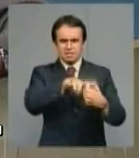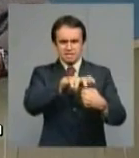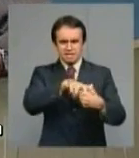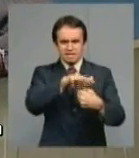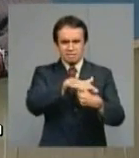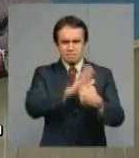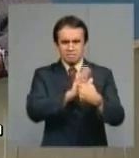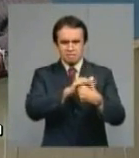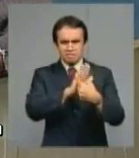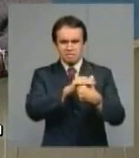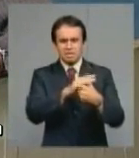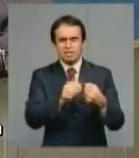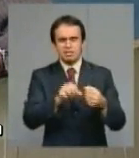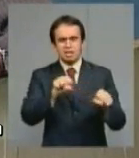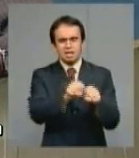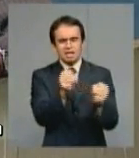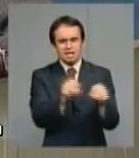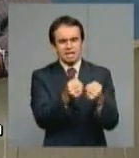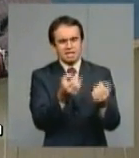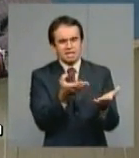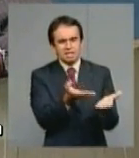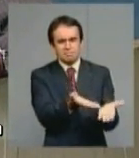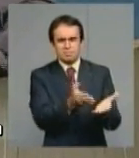estava quebrada.